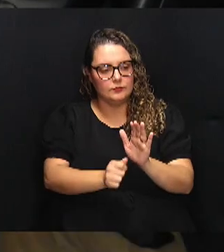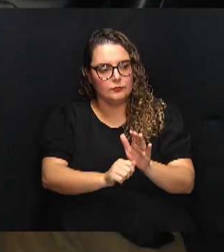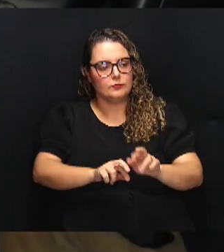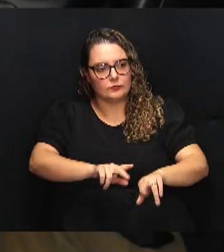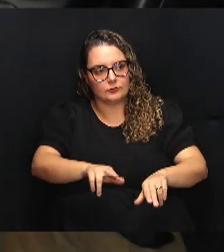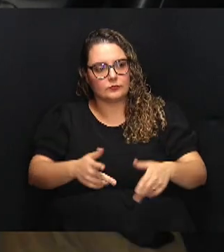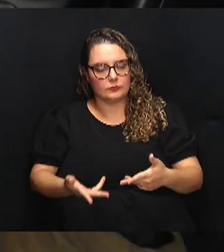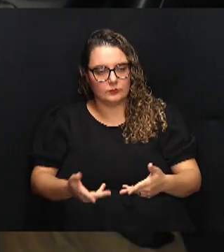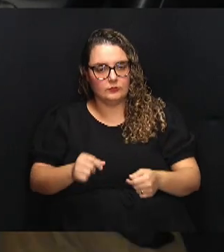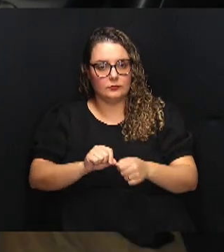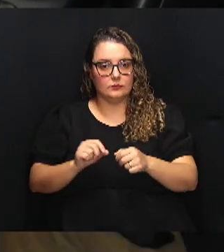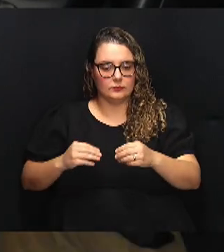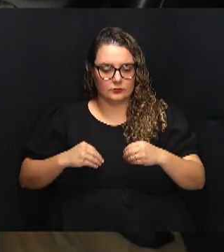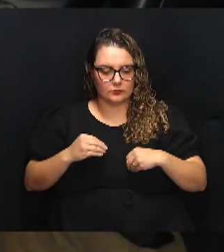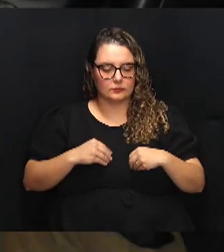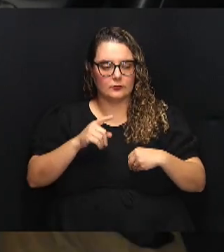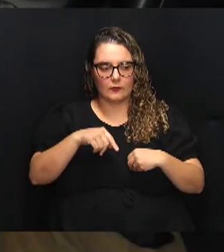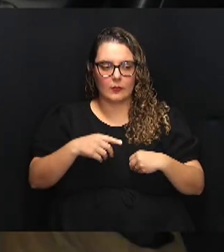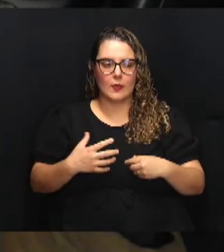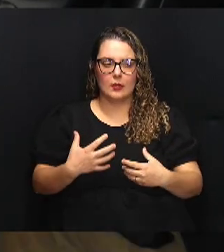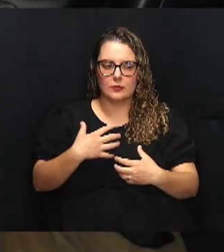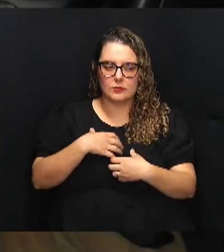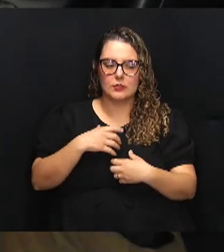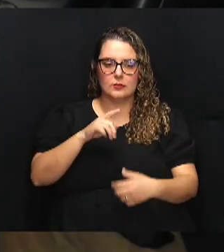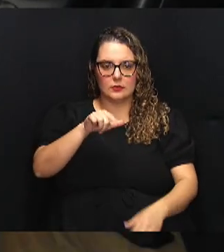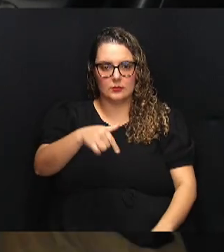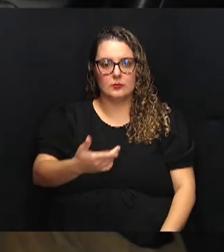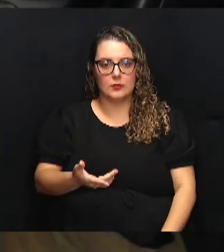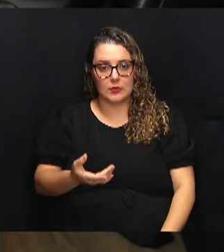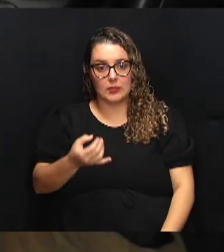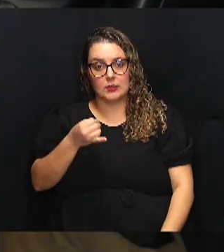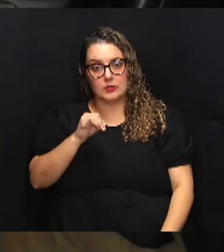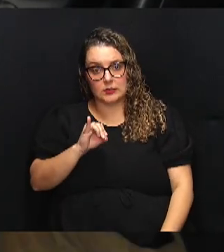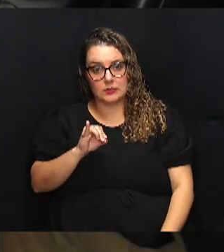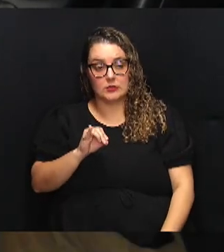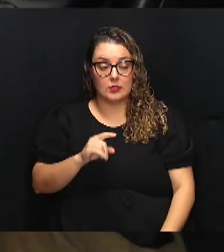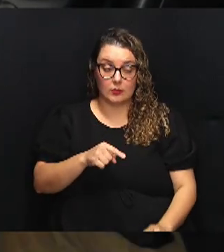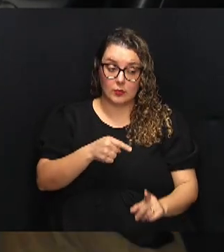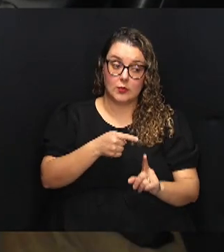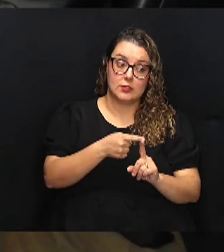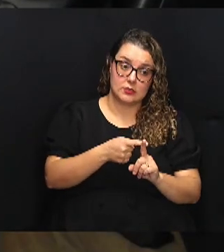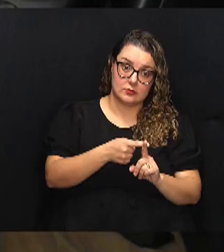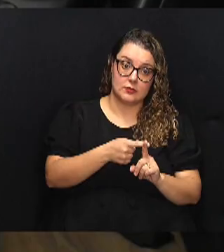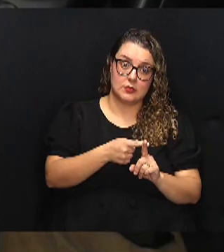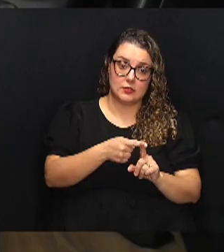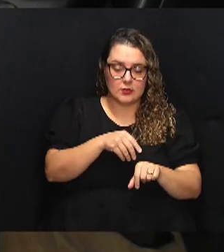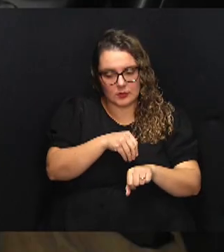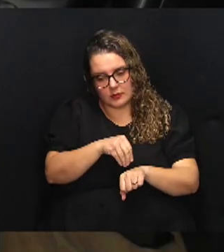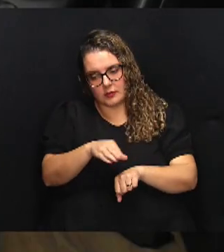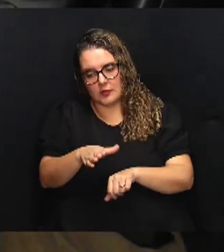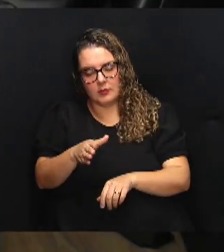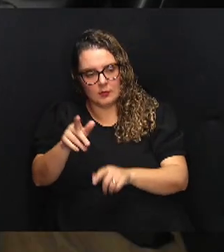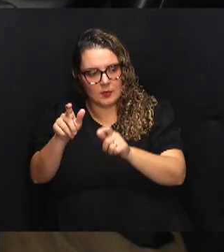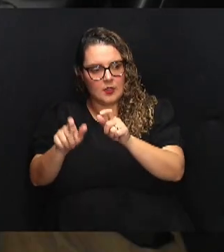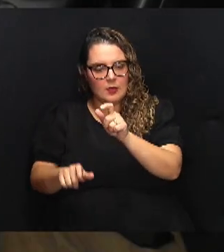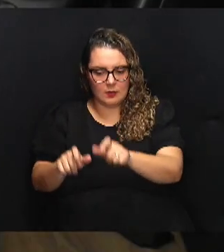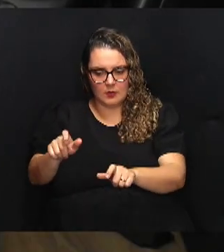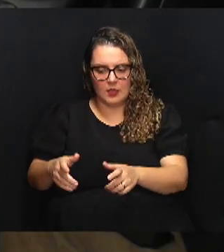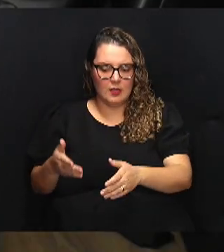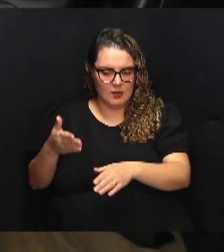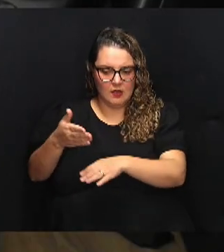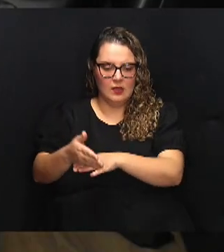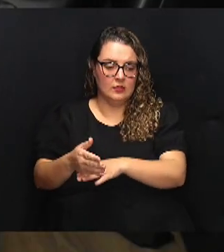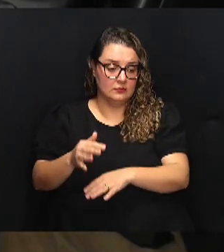fazendo este exame é uma maneira até depois, caso dê positivo, de encaminhar esta pessoa para que no futuro,